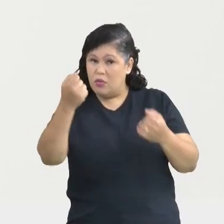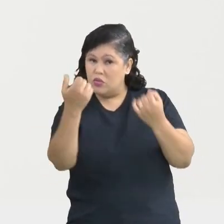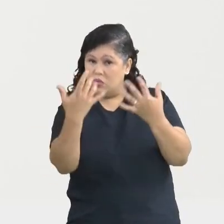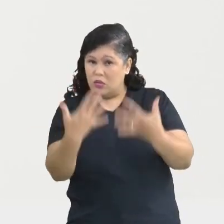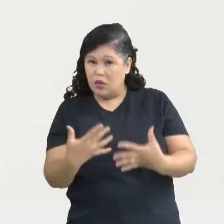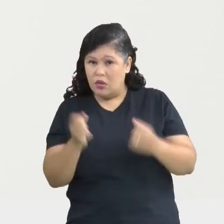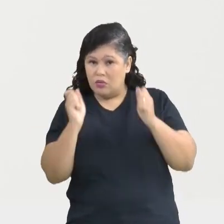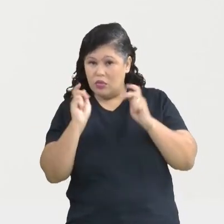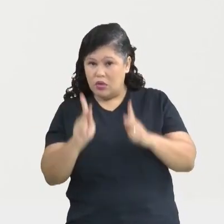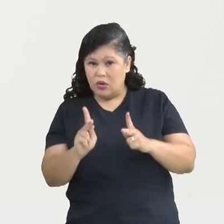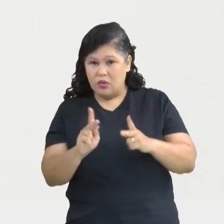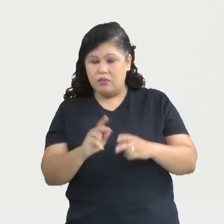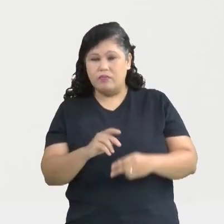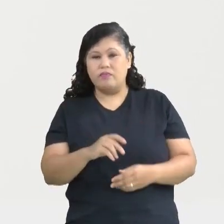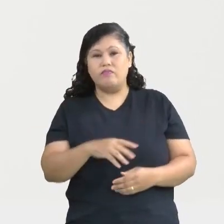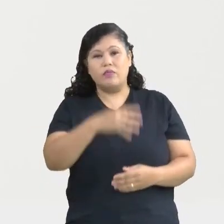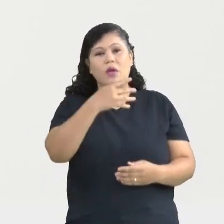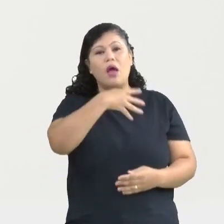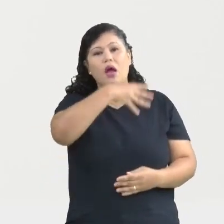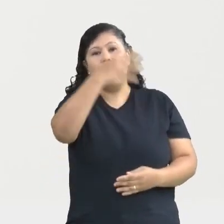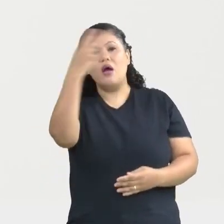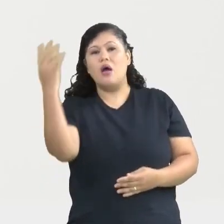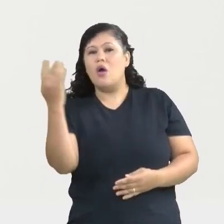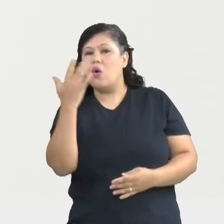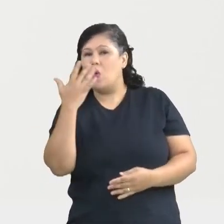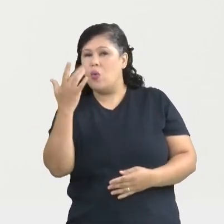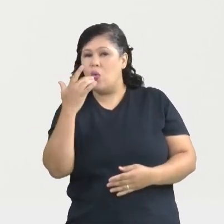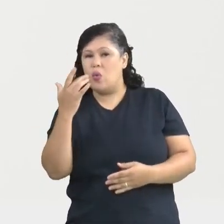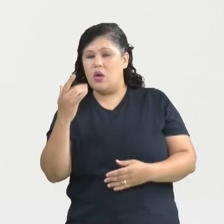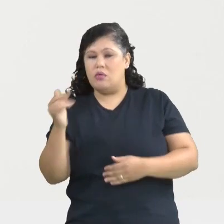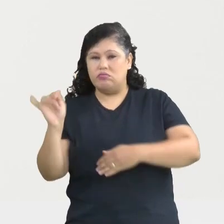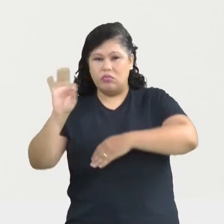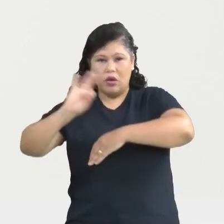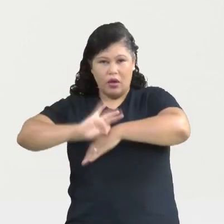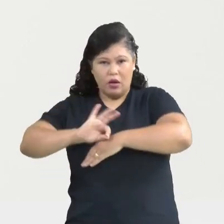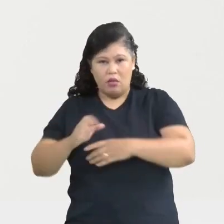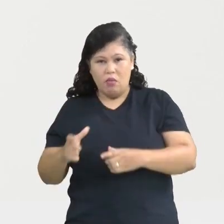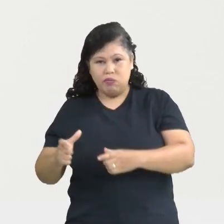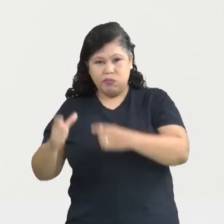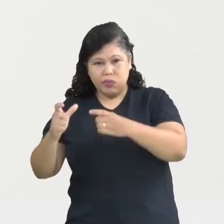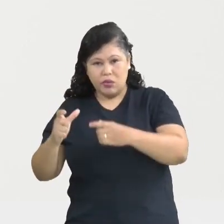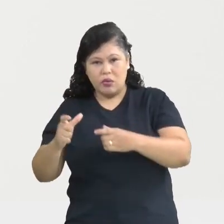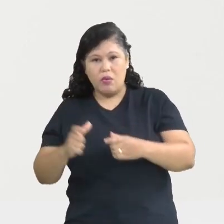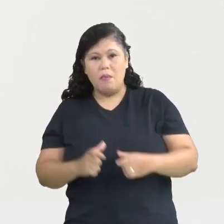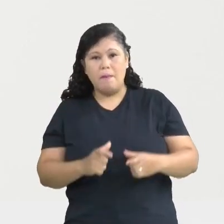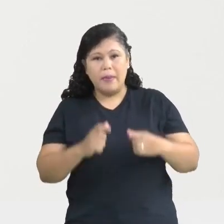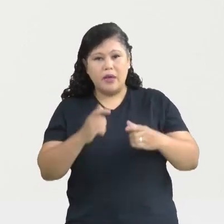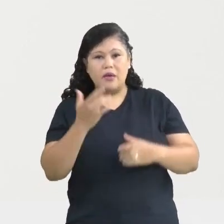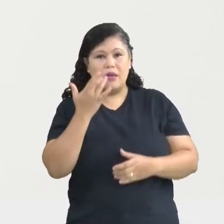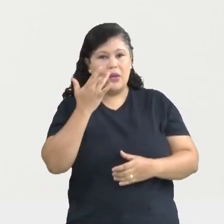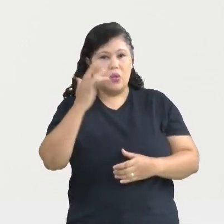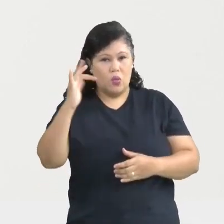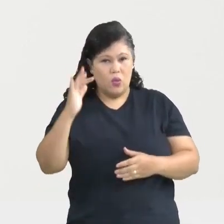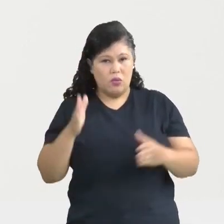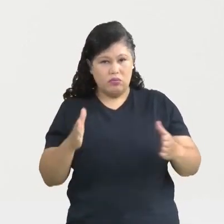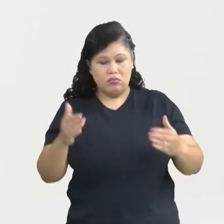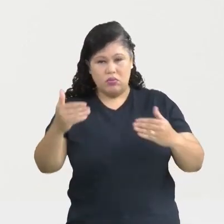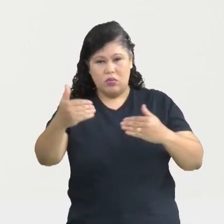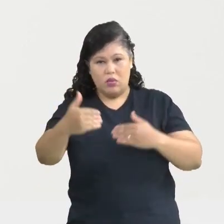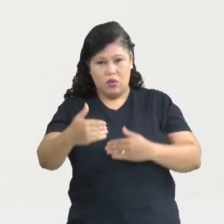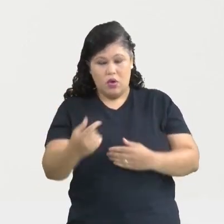certo? Arco-íris, um caldeirão de moedas, um pote de ouro, a arca do